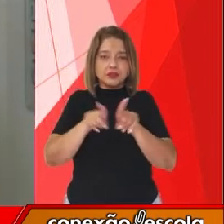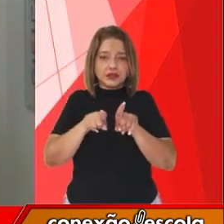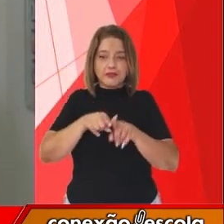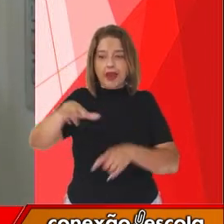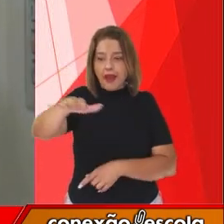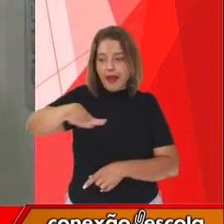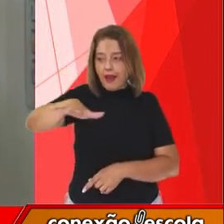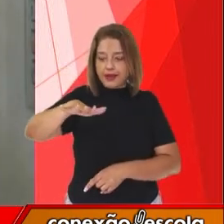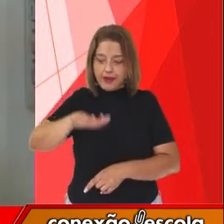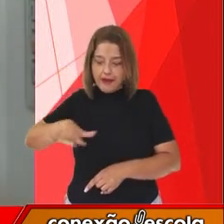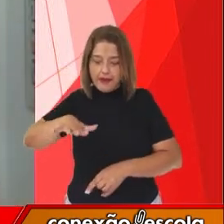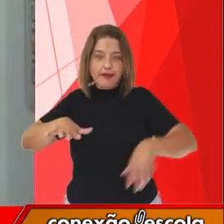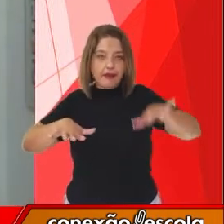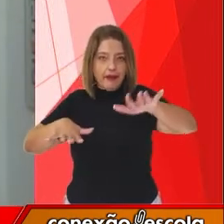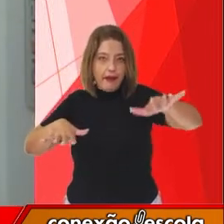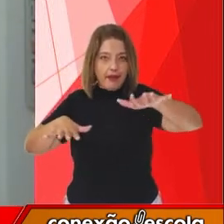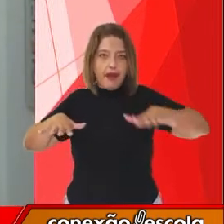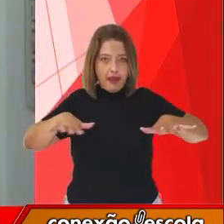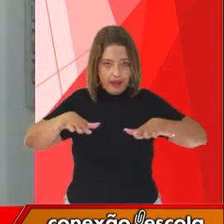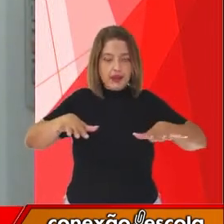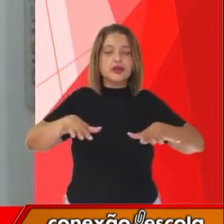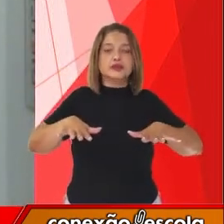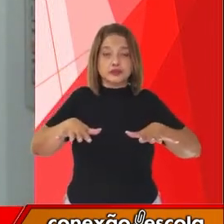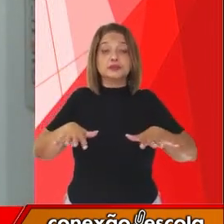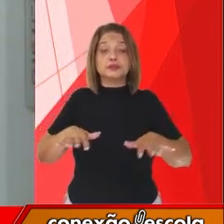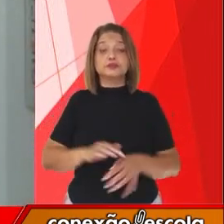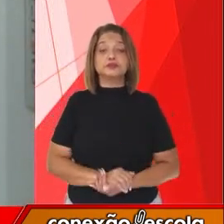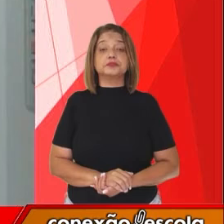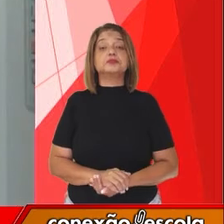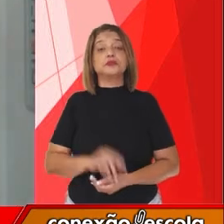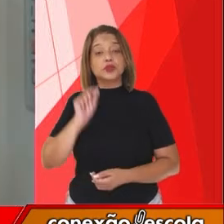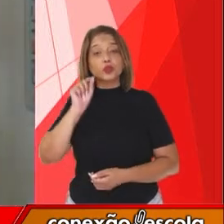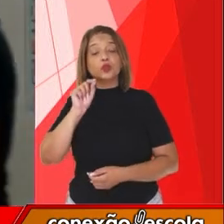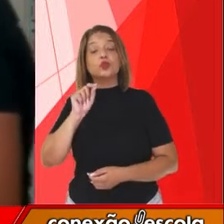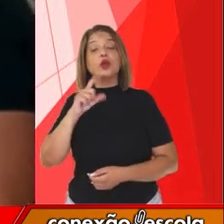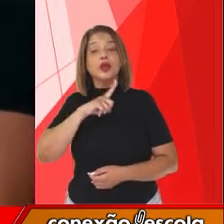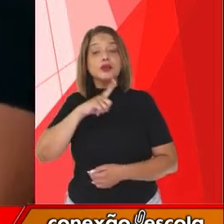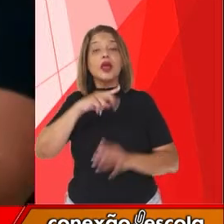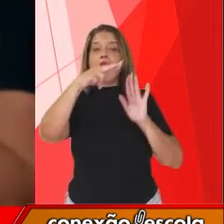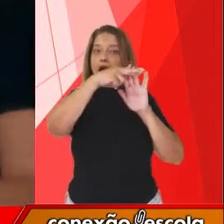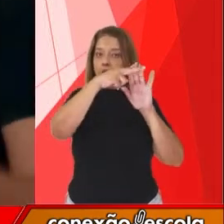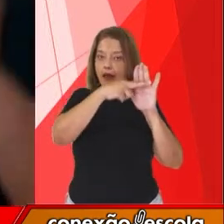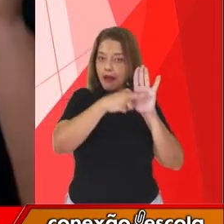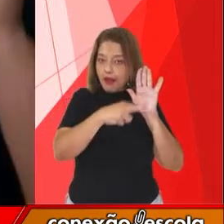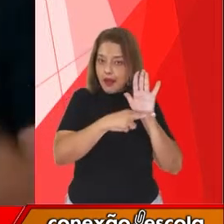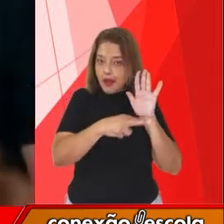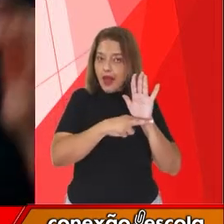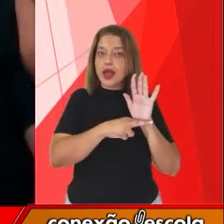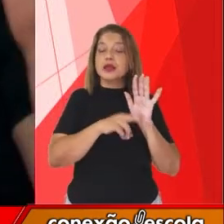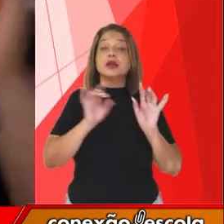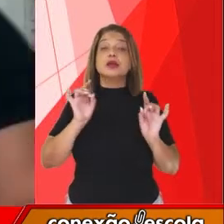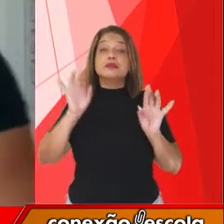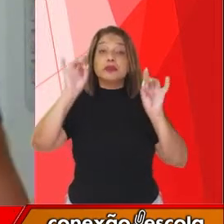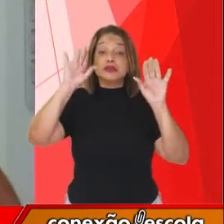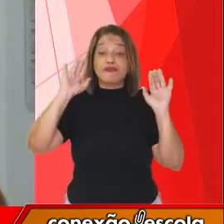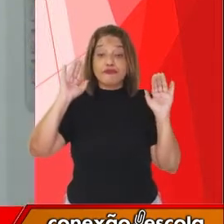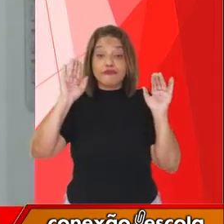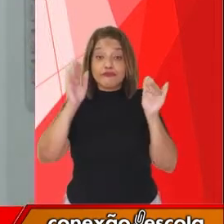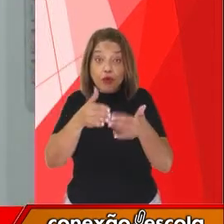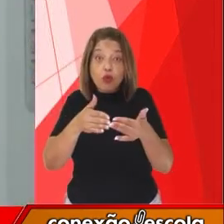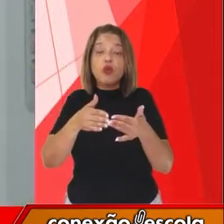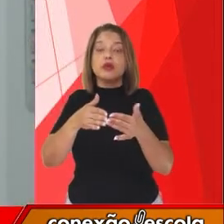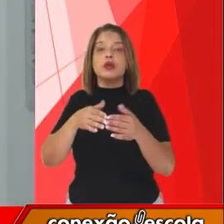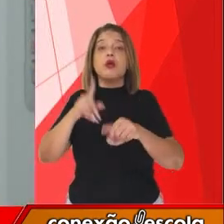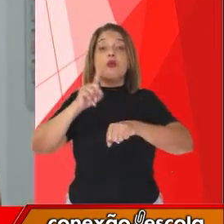que são criadas por essas linhas, tem a ver com as regras específicas do momento